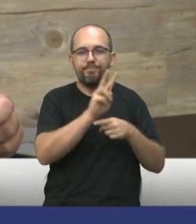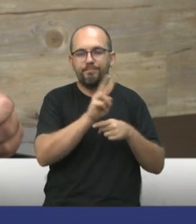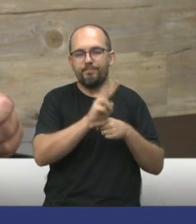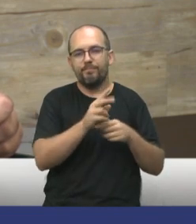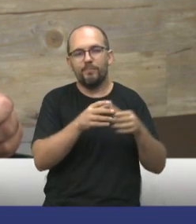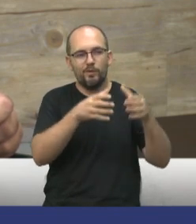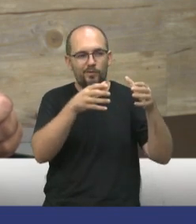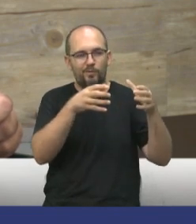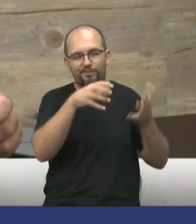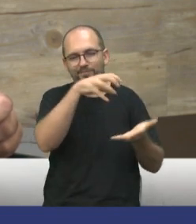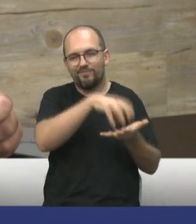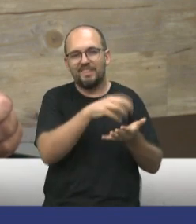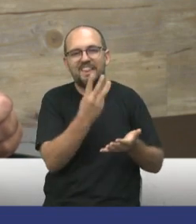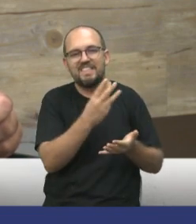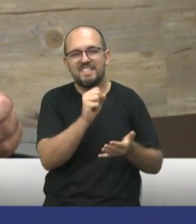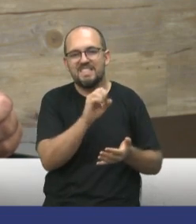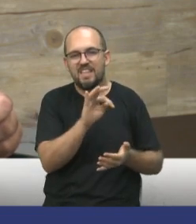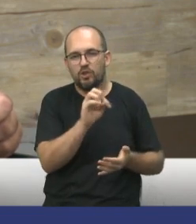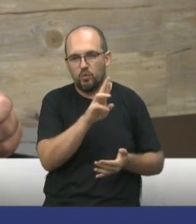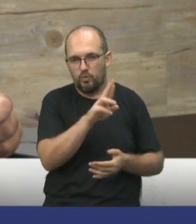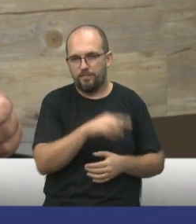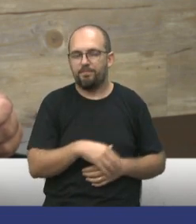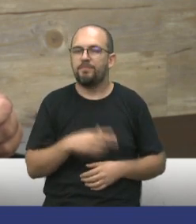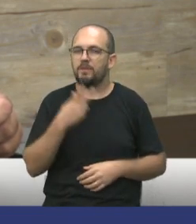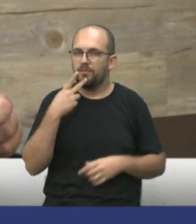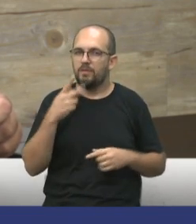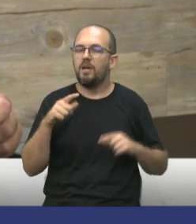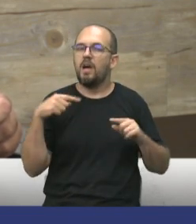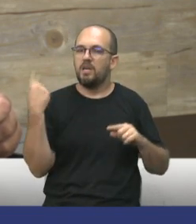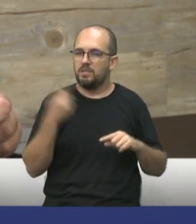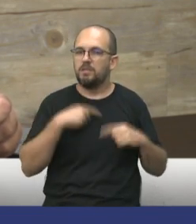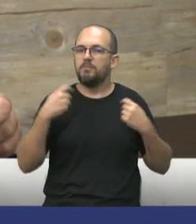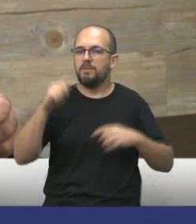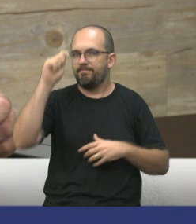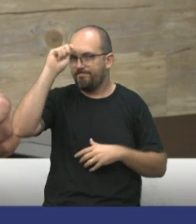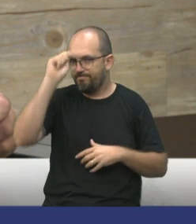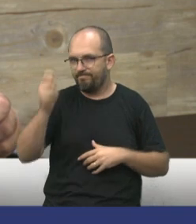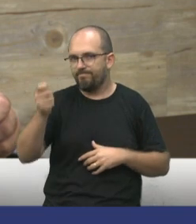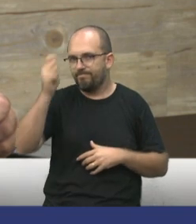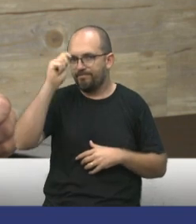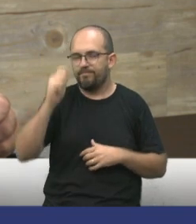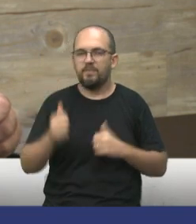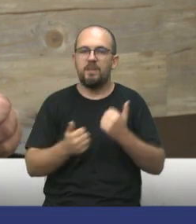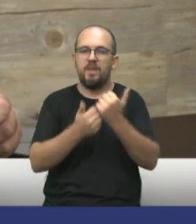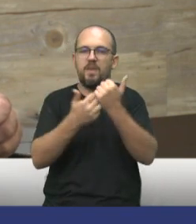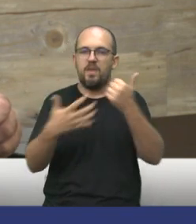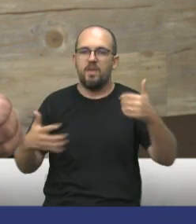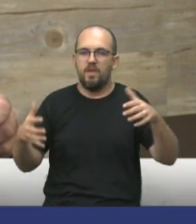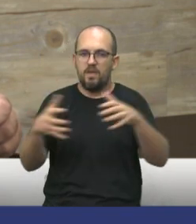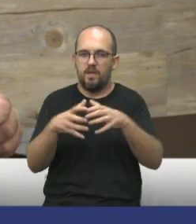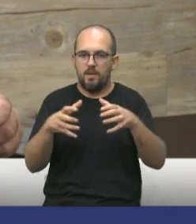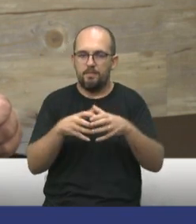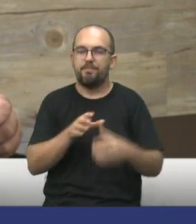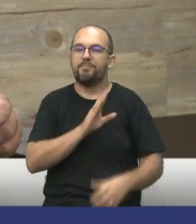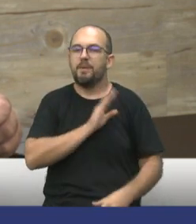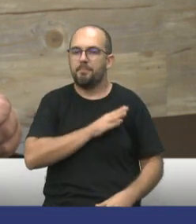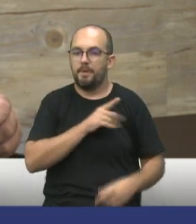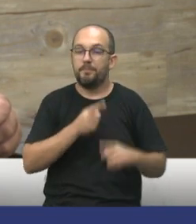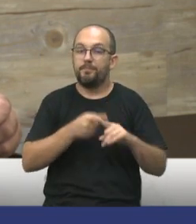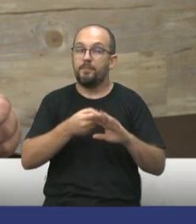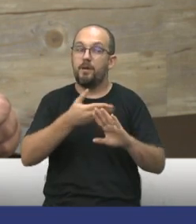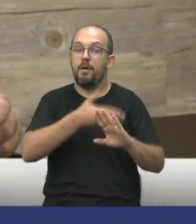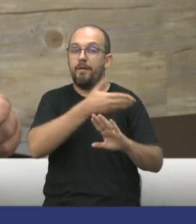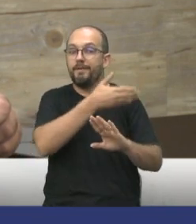E eu diria que a gente tem que tirar o chapéu para a direção, para a equipe da AMAI, porque eles passaram por